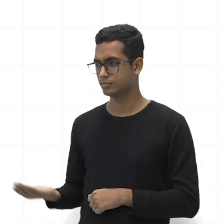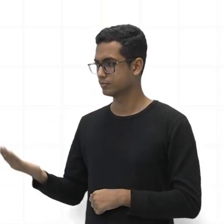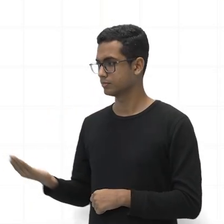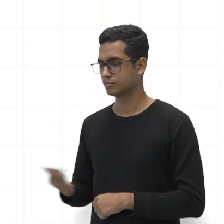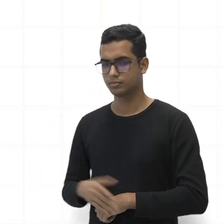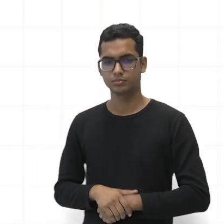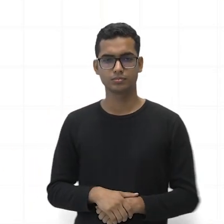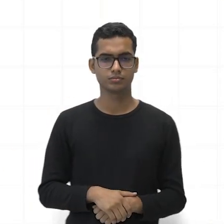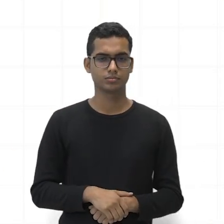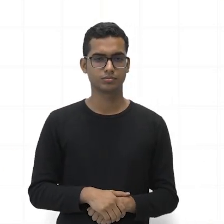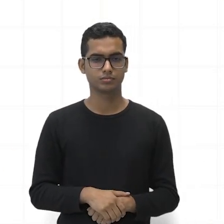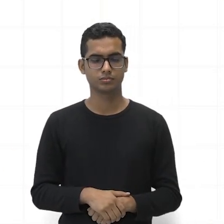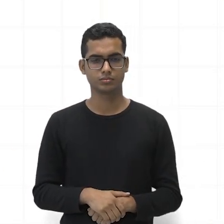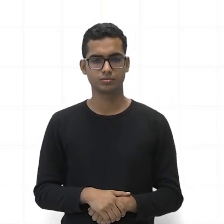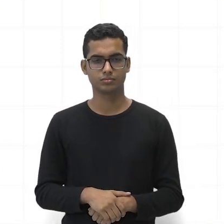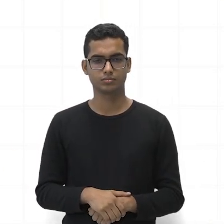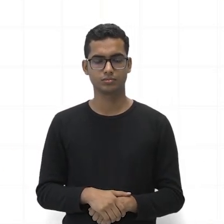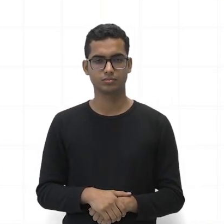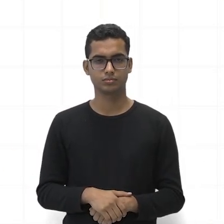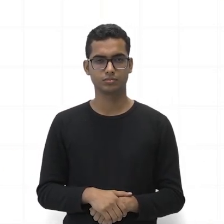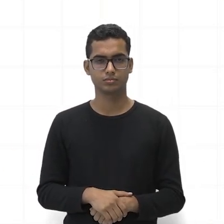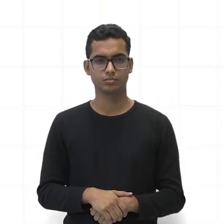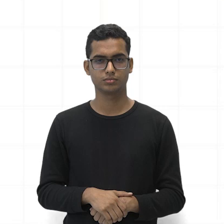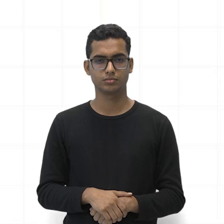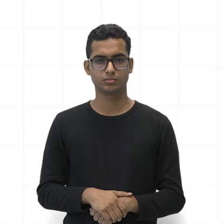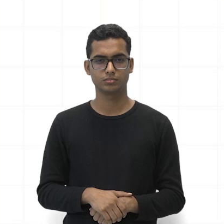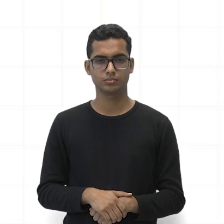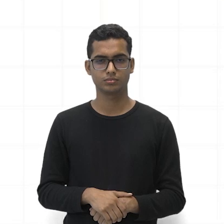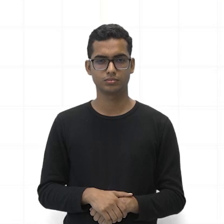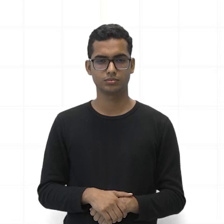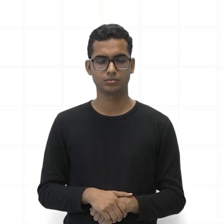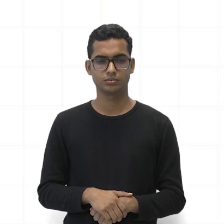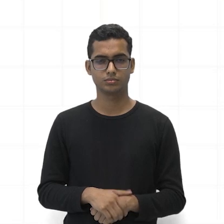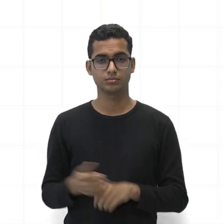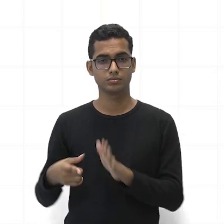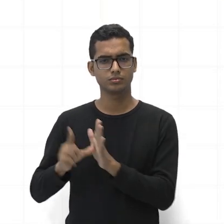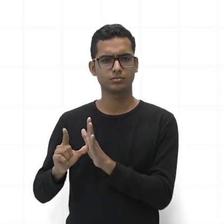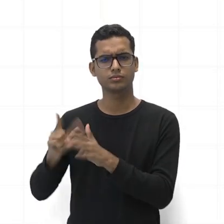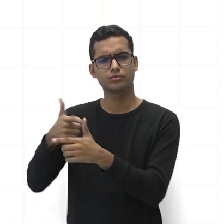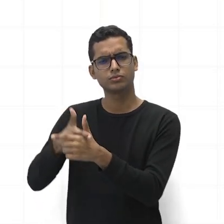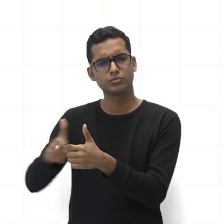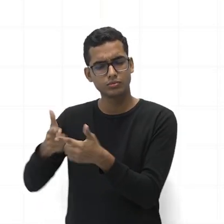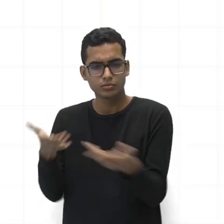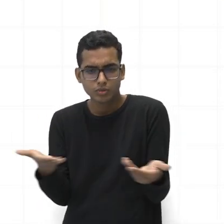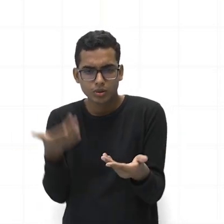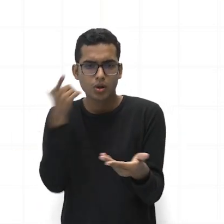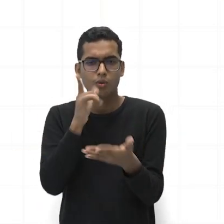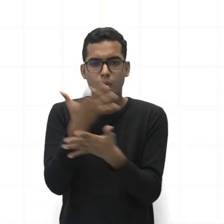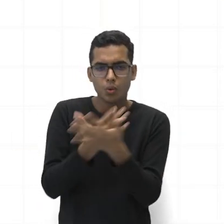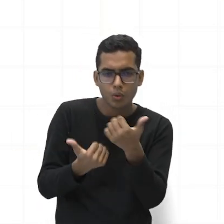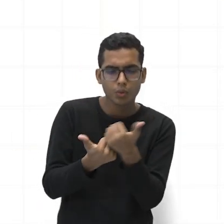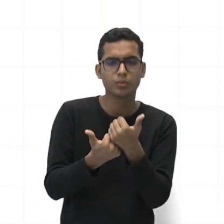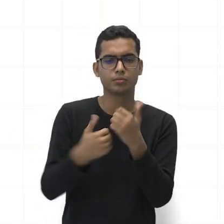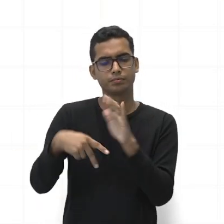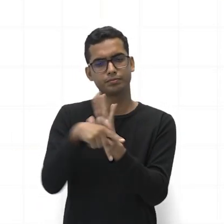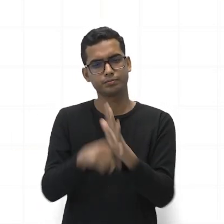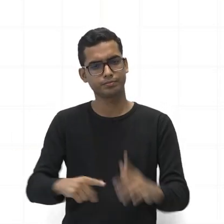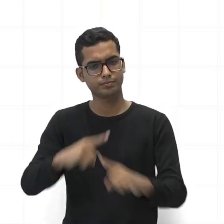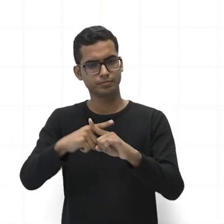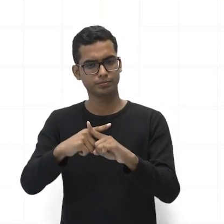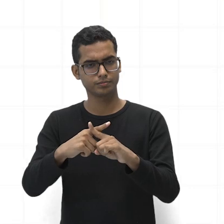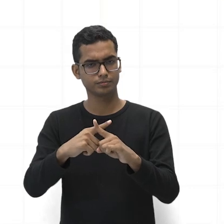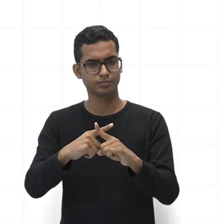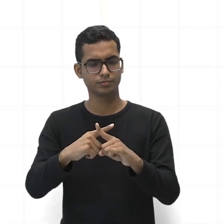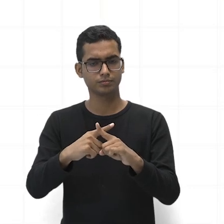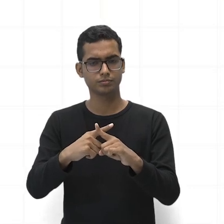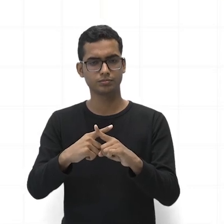gente só repete, beleza? Agora, o que era divisão, ó, você agora substitui por uma multiplicação, que